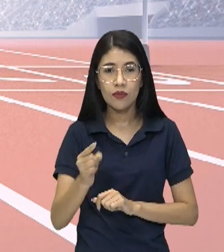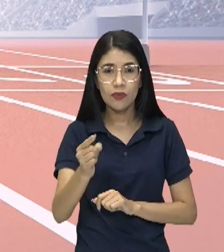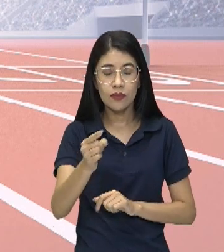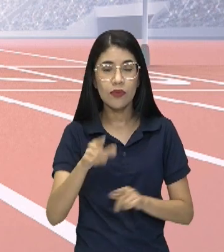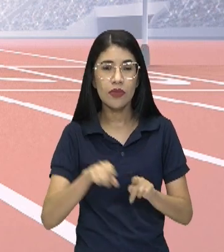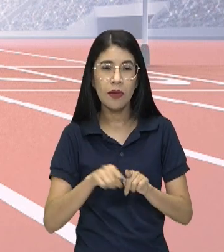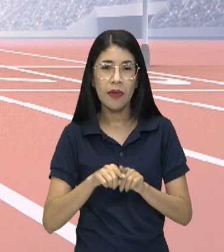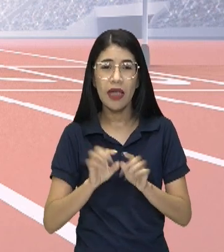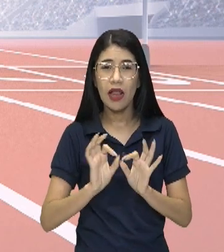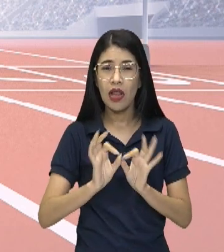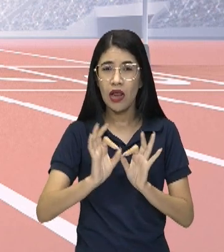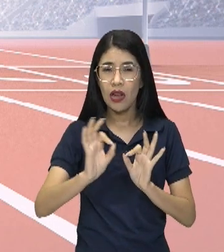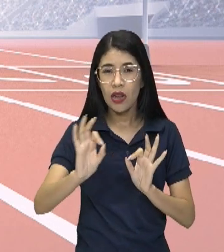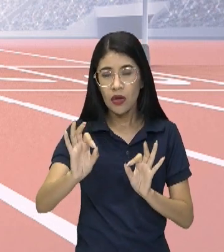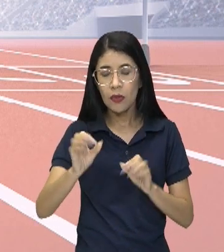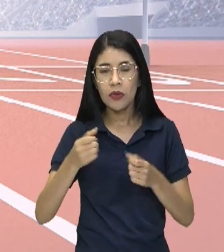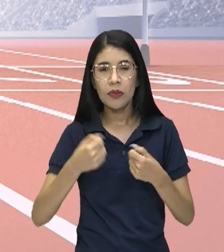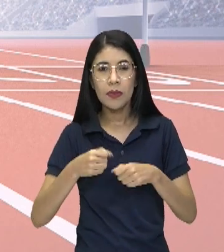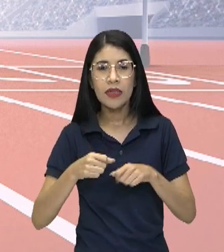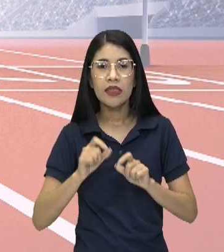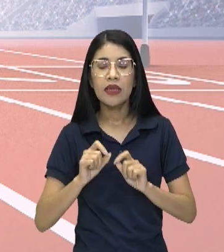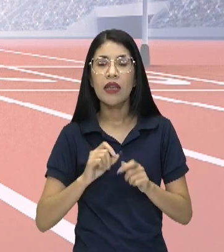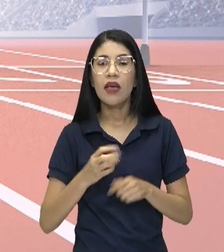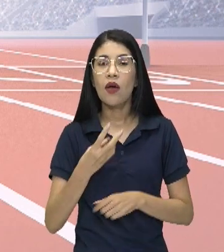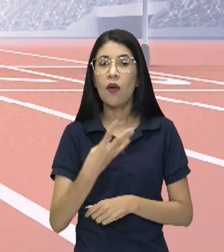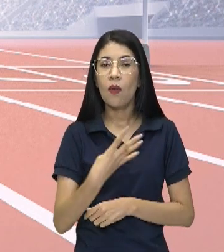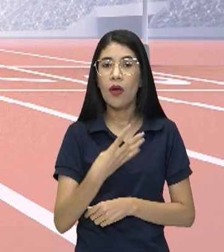Os atletas devem percorrer aí um trajeto de